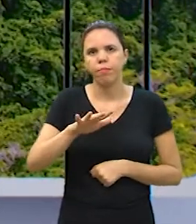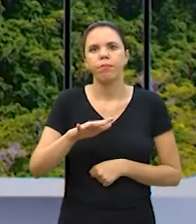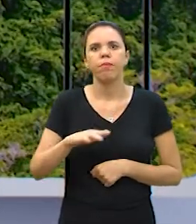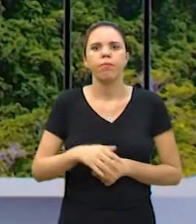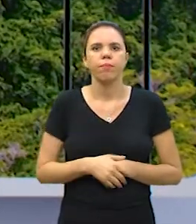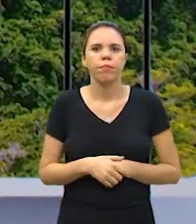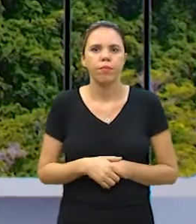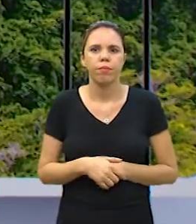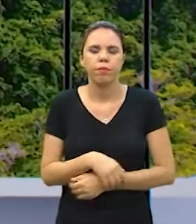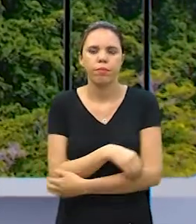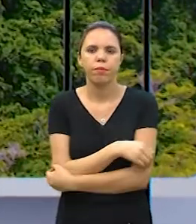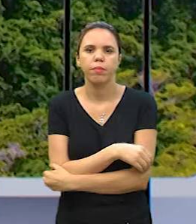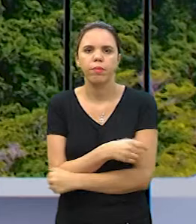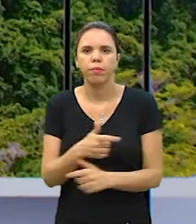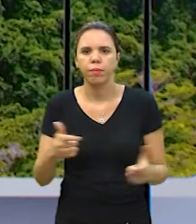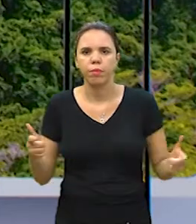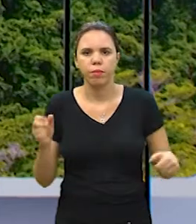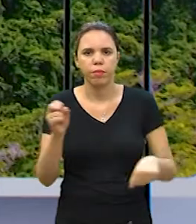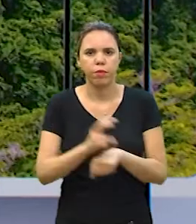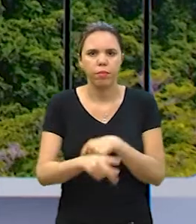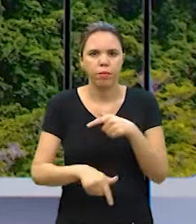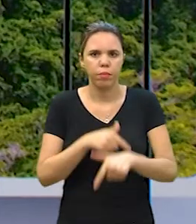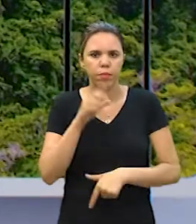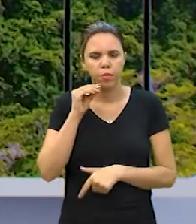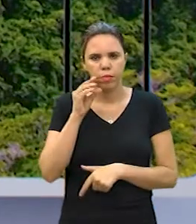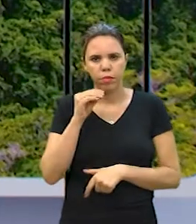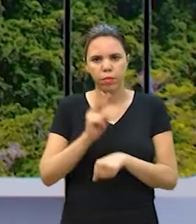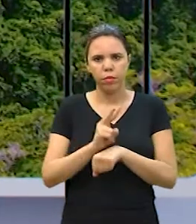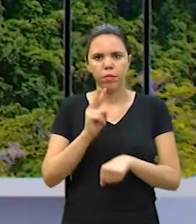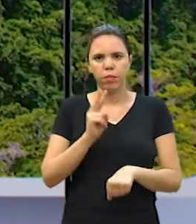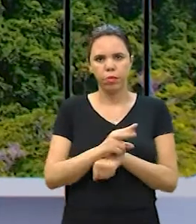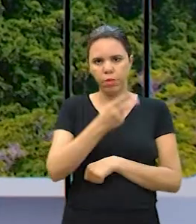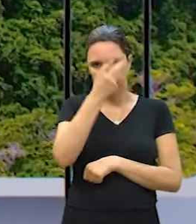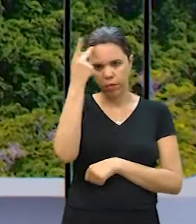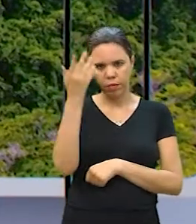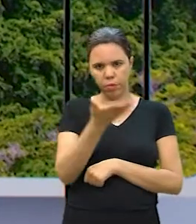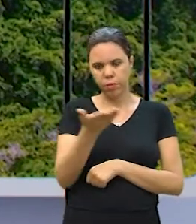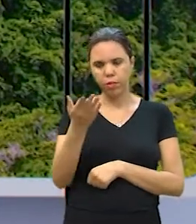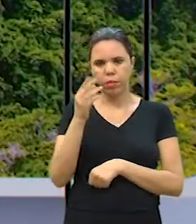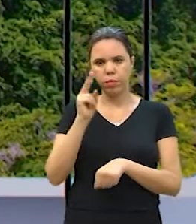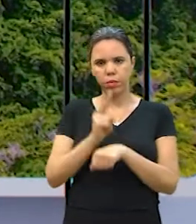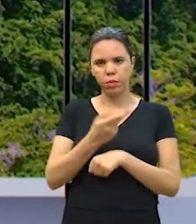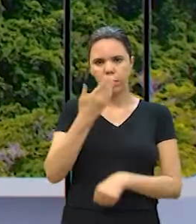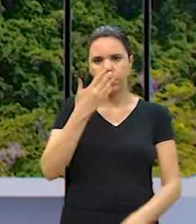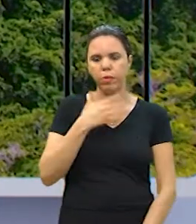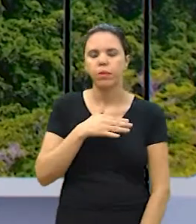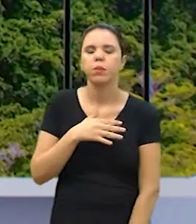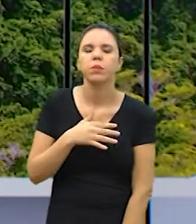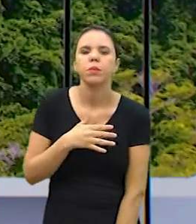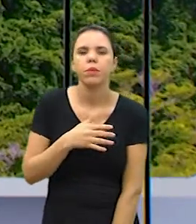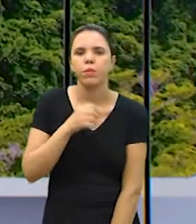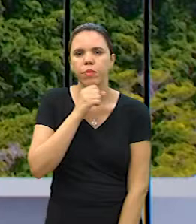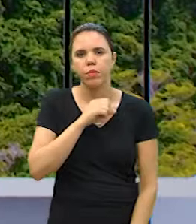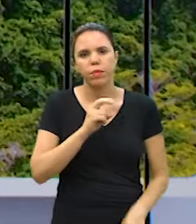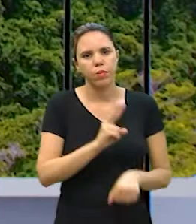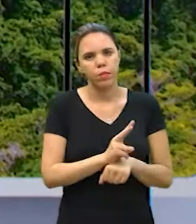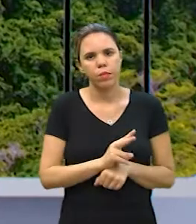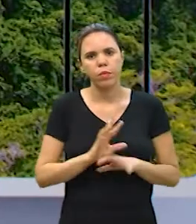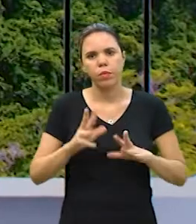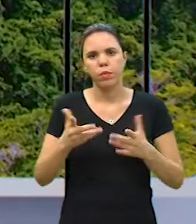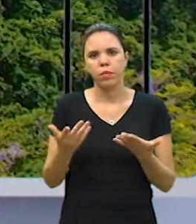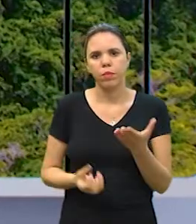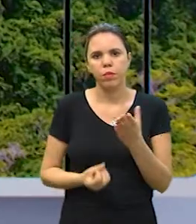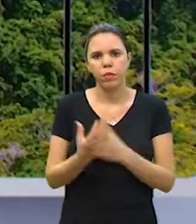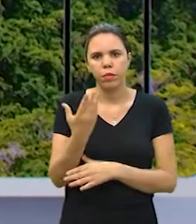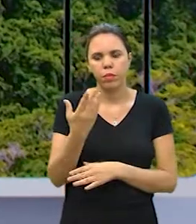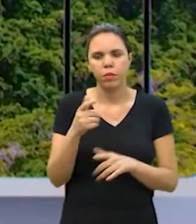numa situação que são a maioria das desempregadas, que estão cuidando de outras pessoas, cuidando de crianças, cuidando de idosos. Então, tudo